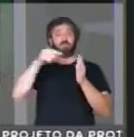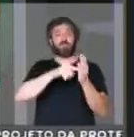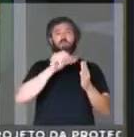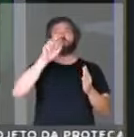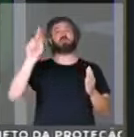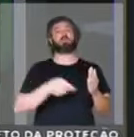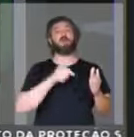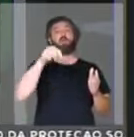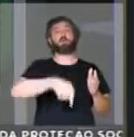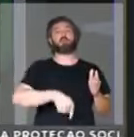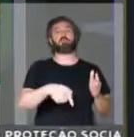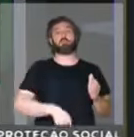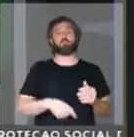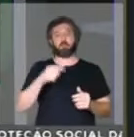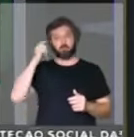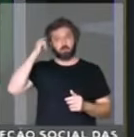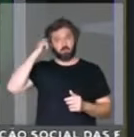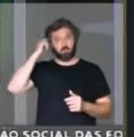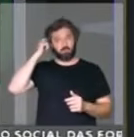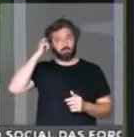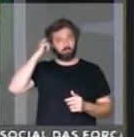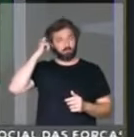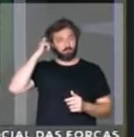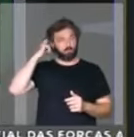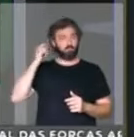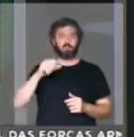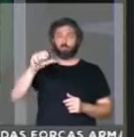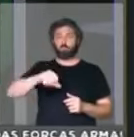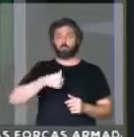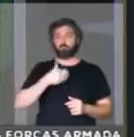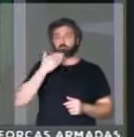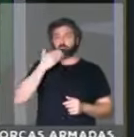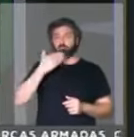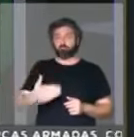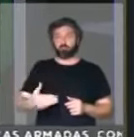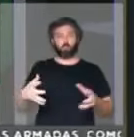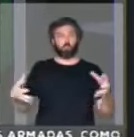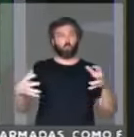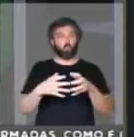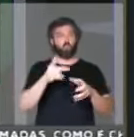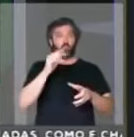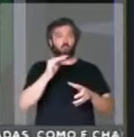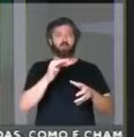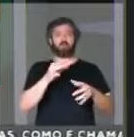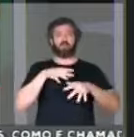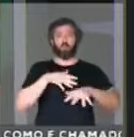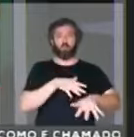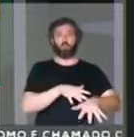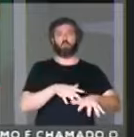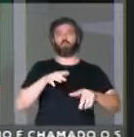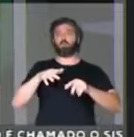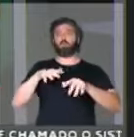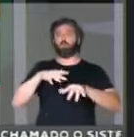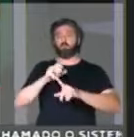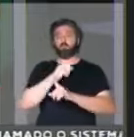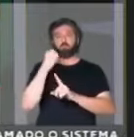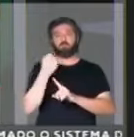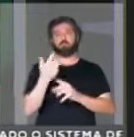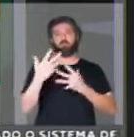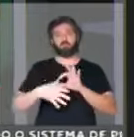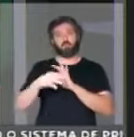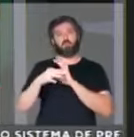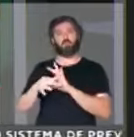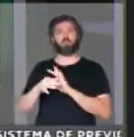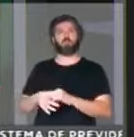que está acontecendo aqui mas mais do que isso queria conclamar a nossa militância do pt e dos movimentos sociais para se